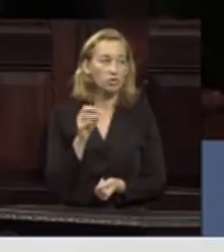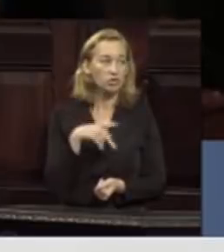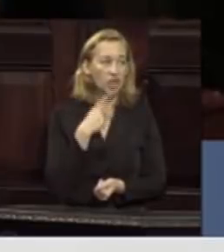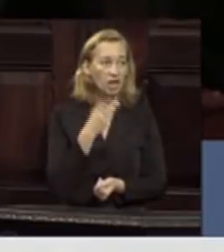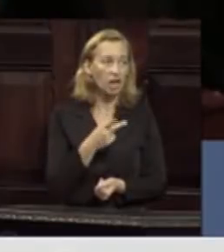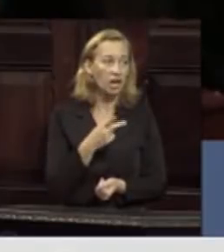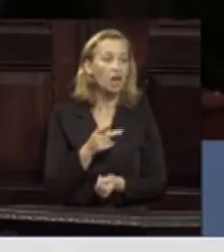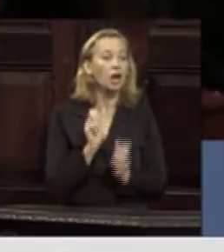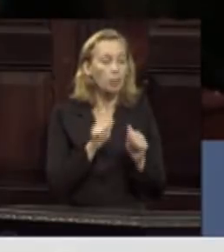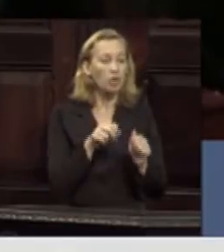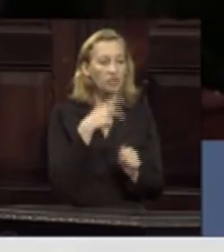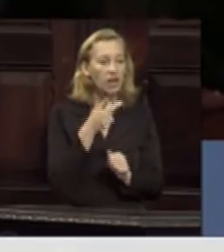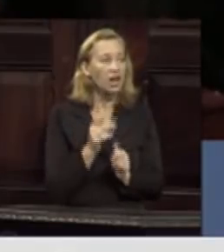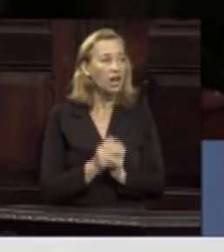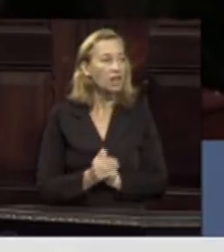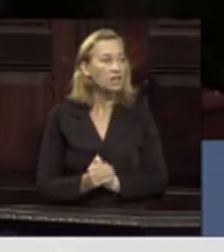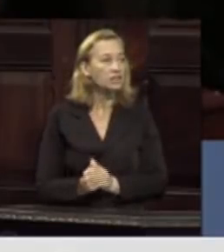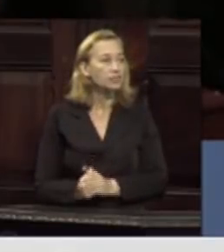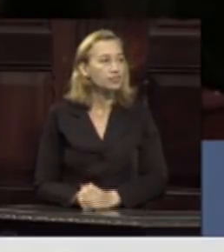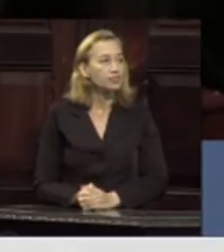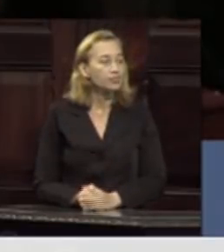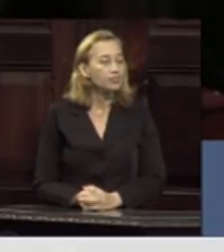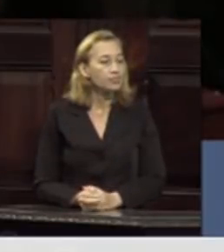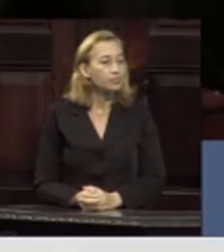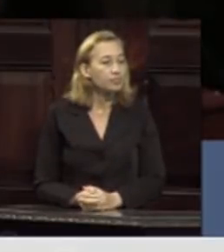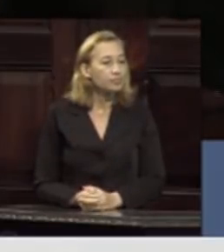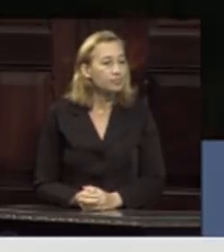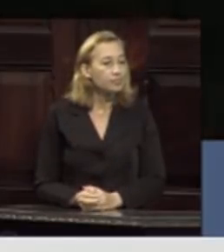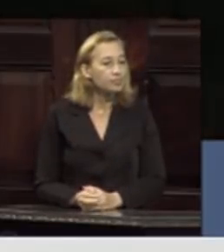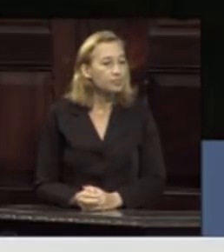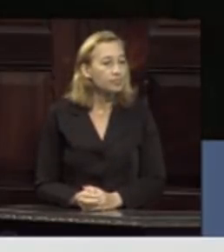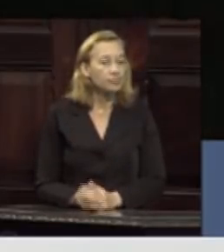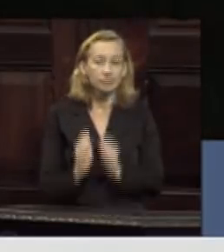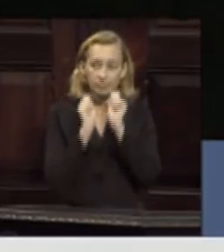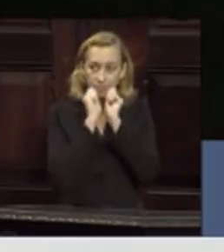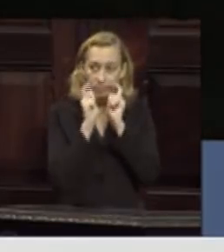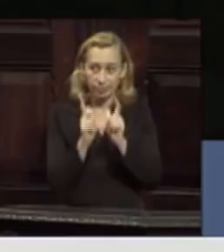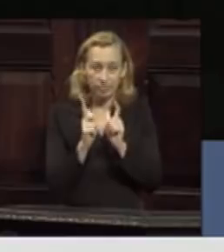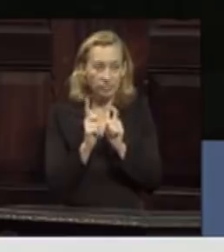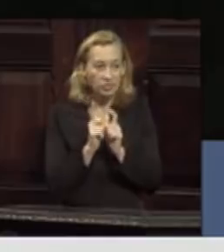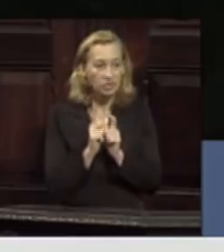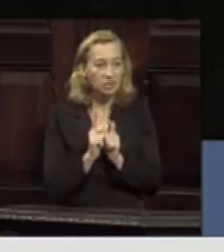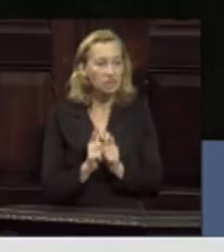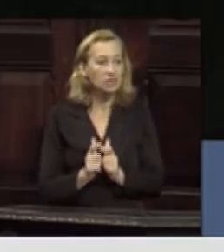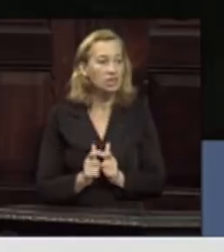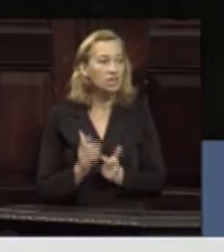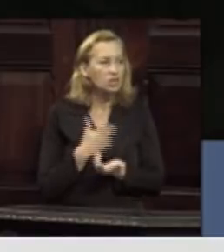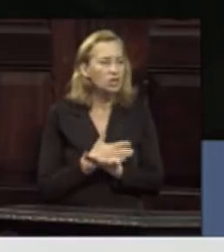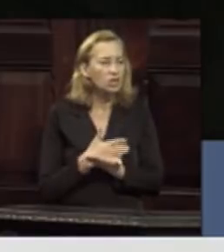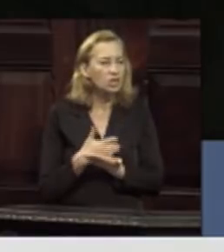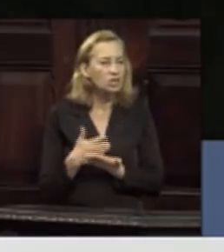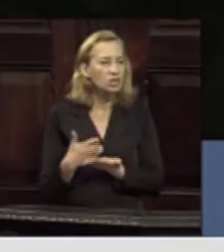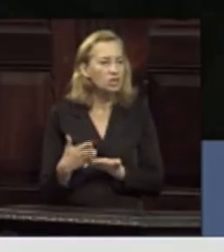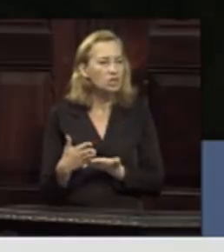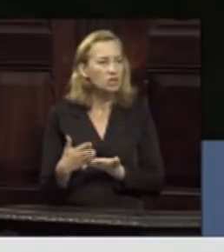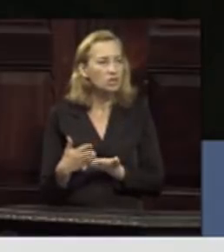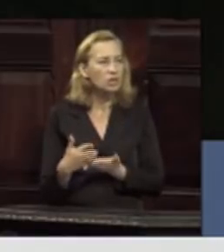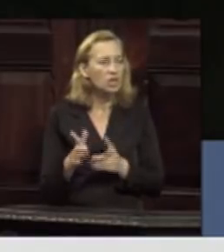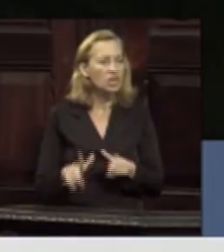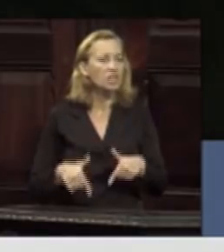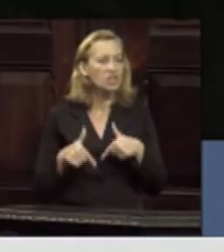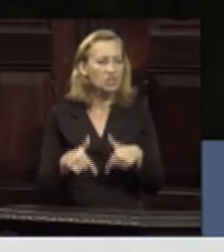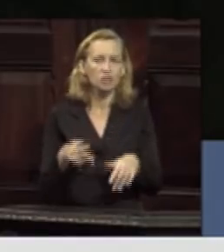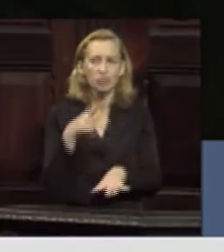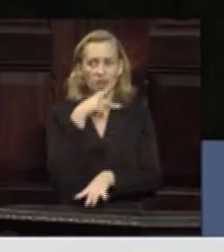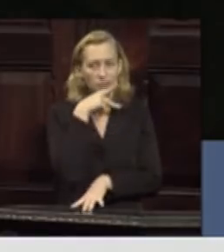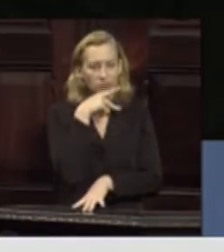Excelência... Pode falar mais perto, por favor. Só para dizer a Vossa Excelência que nesta casa começou a funcionar uma comissão parlamentar